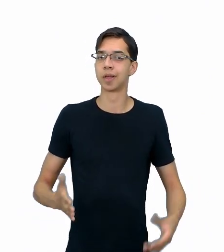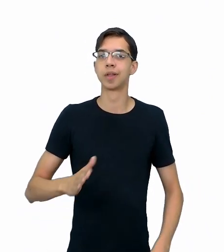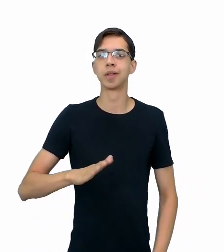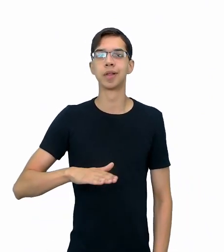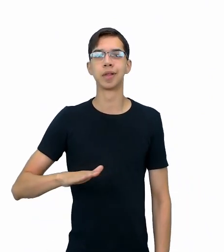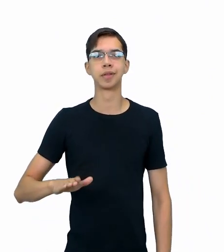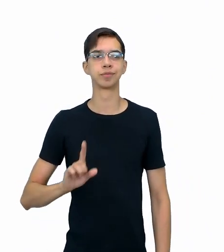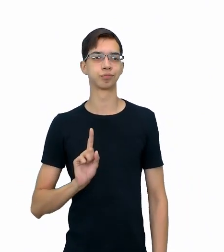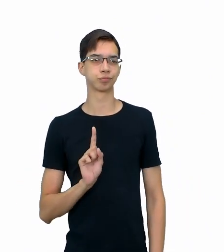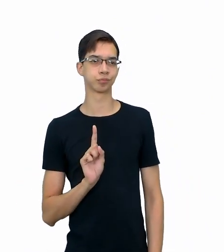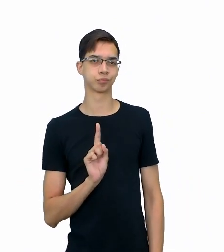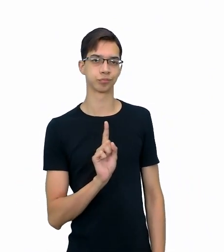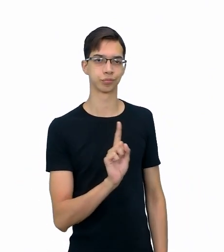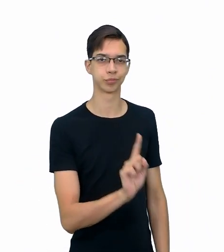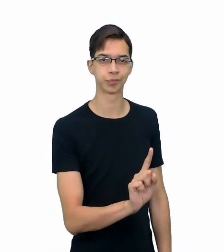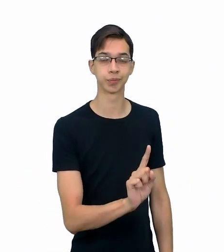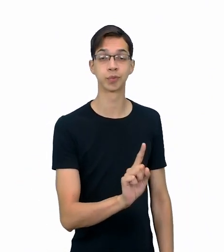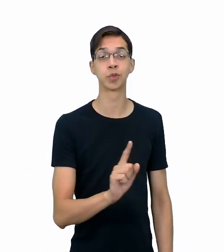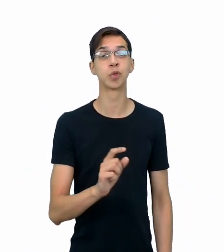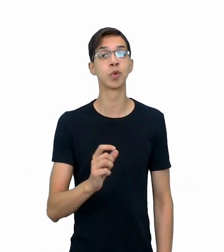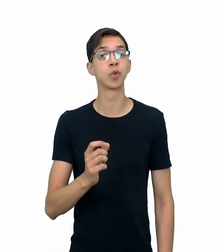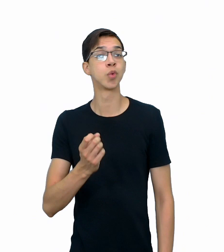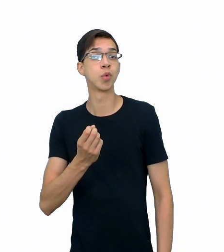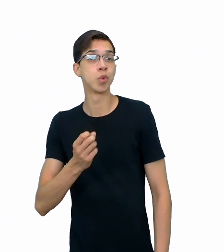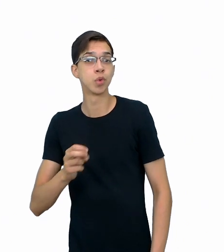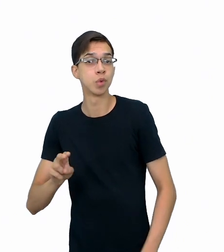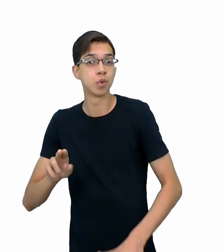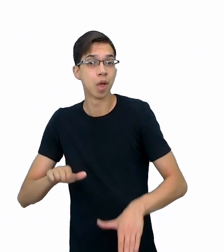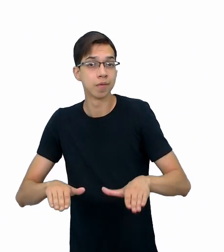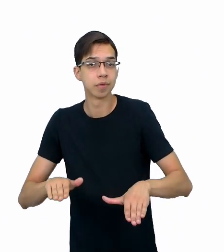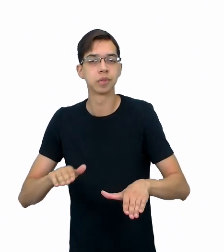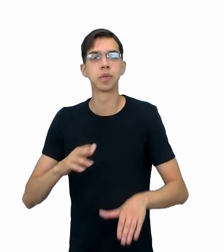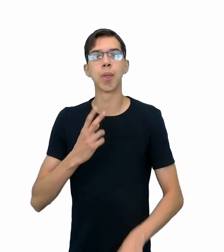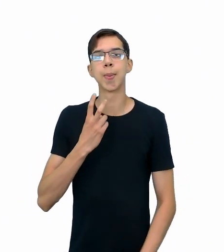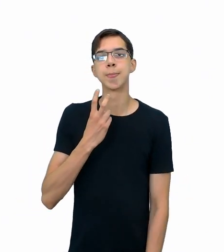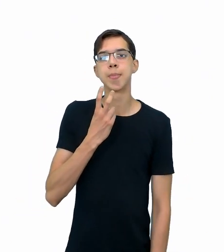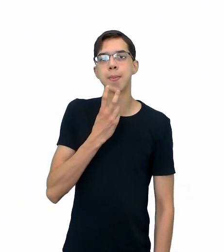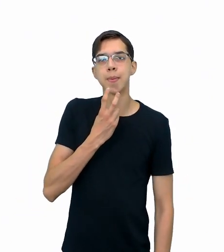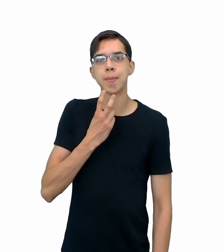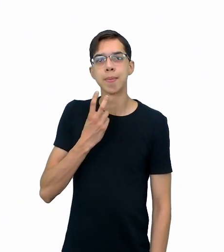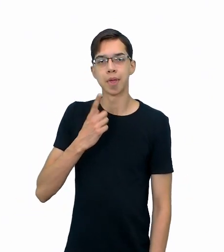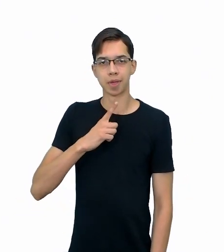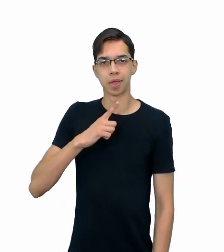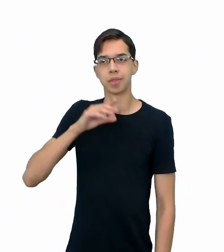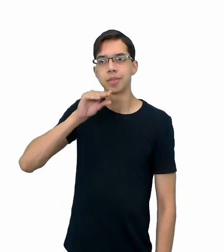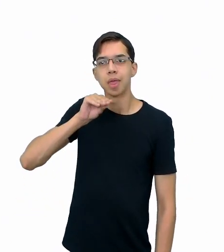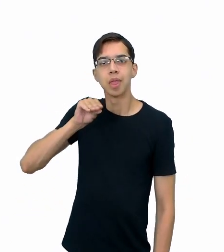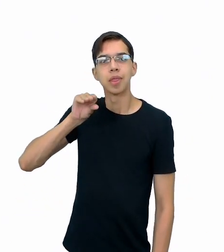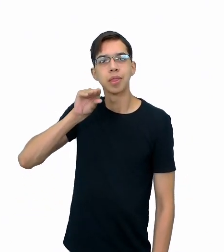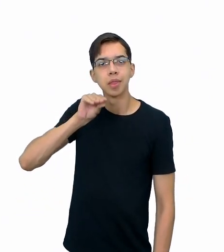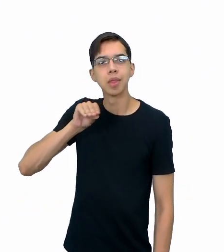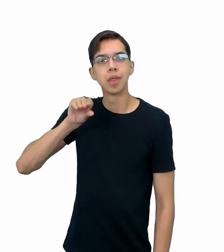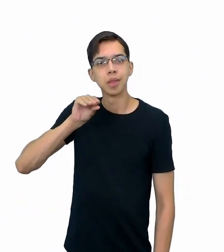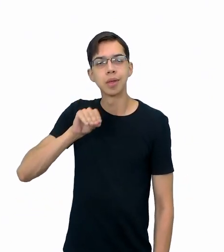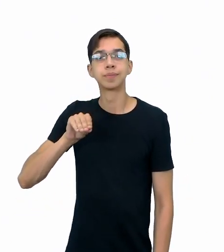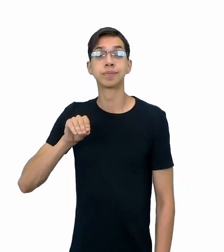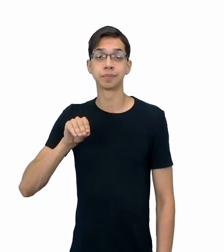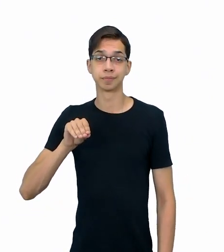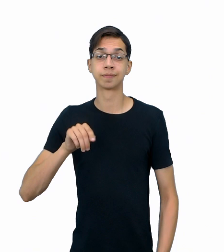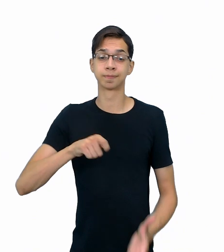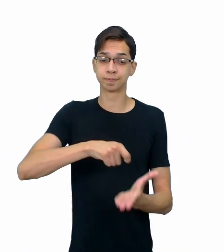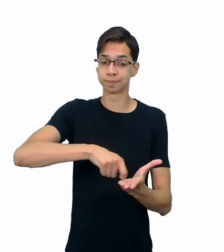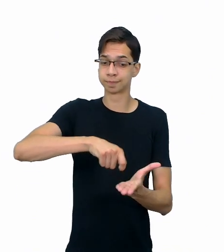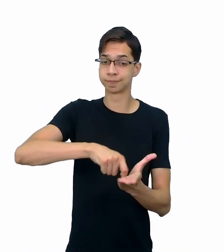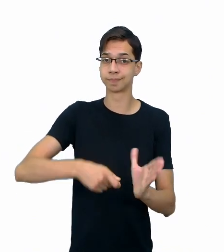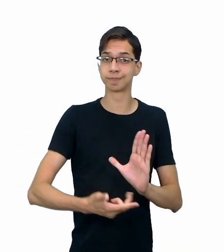tanto oral quanto escrito por meio de desenhos, é tão importante, tão relevante para o desenvolvimento do